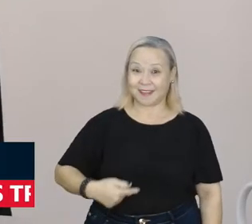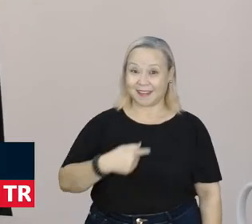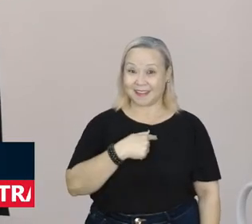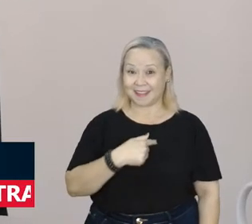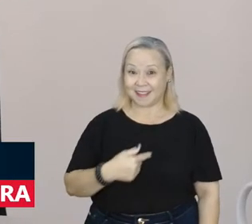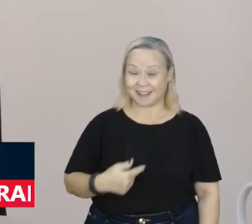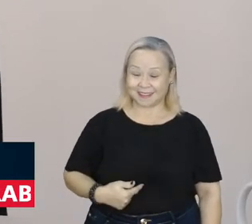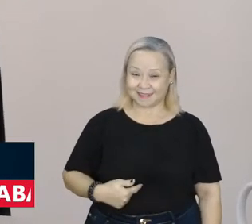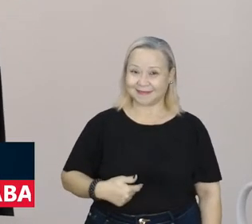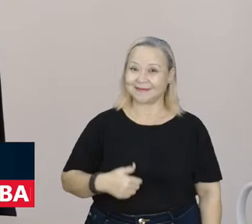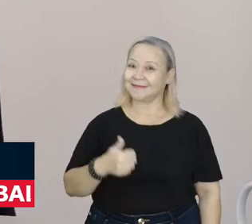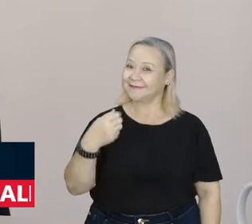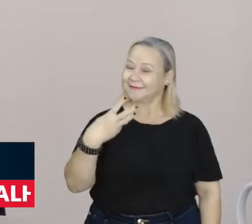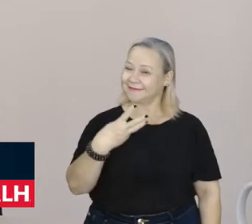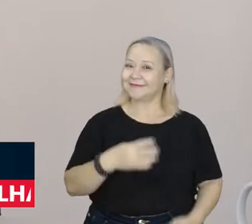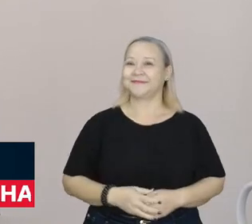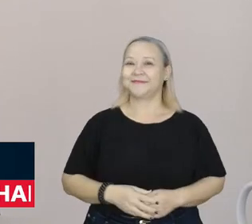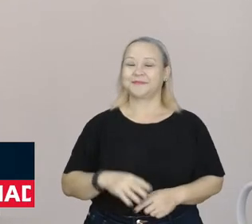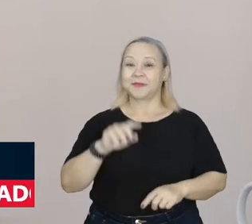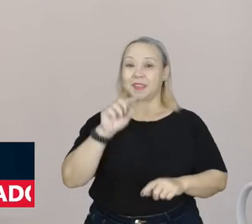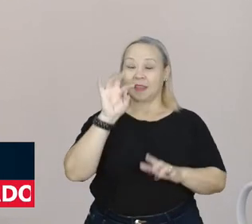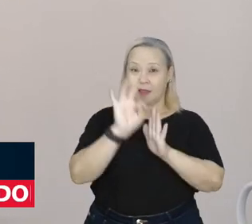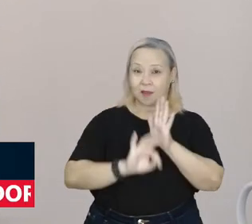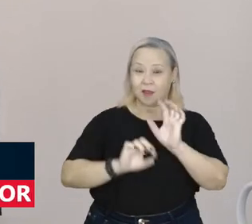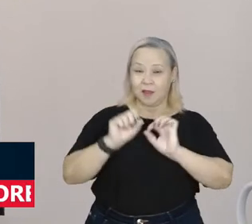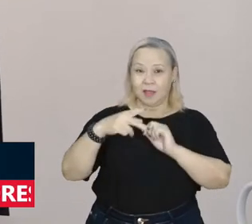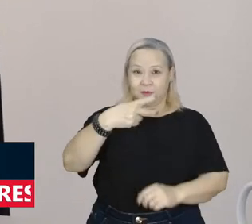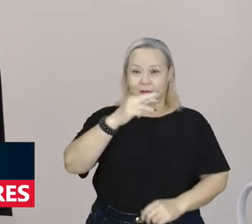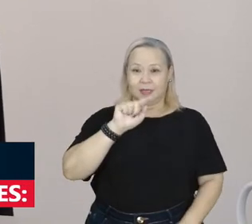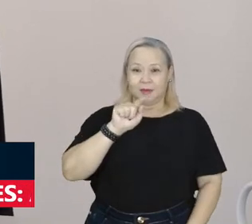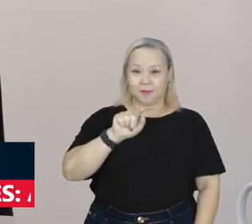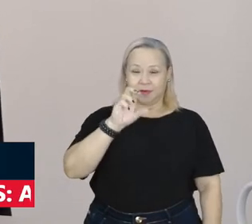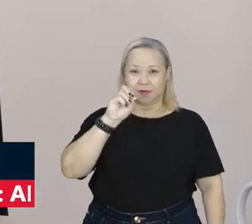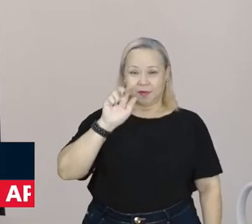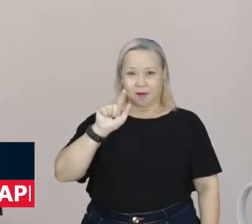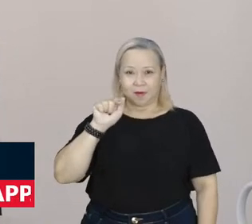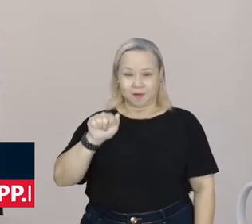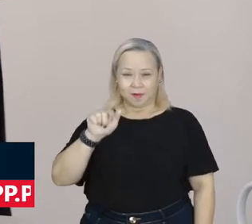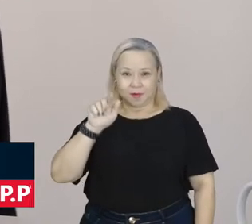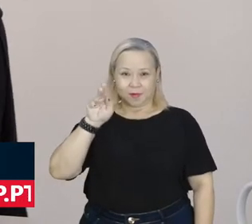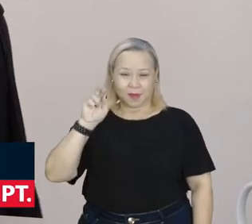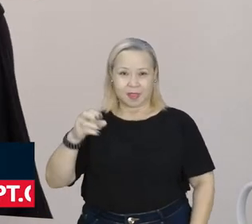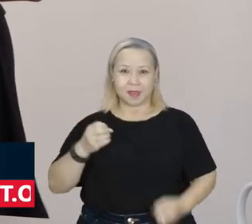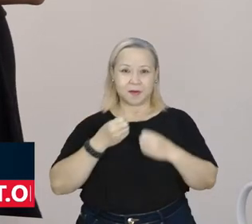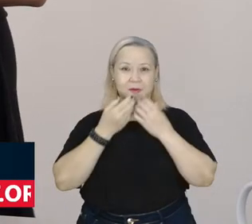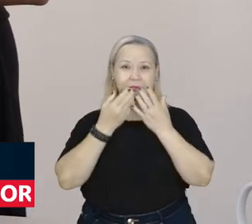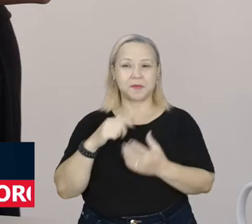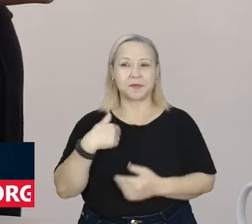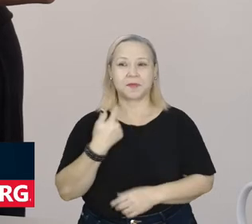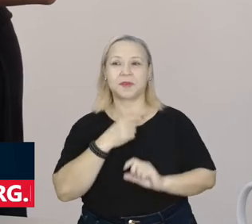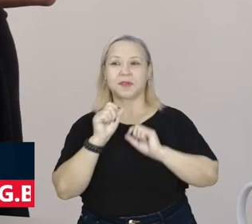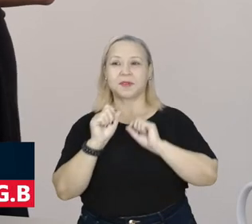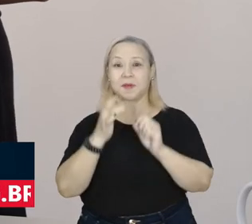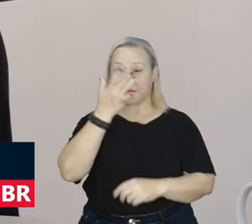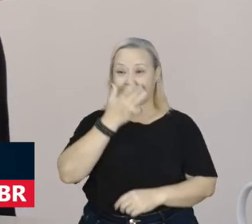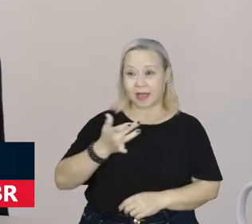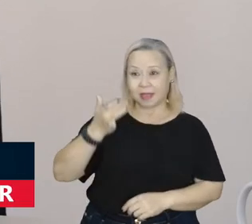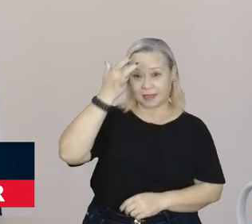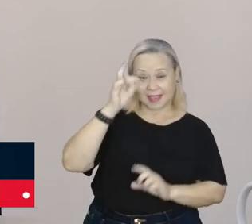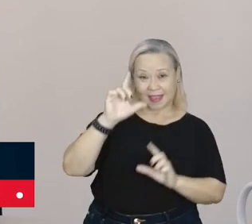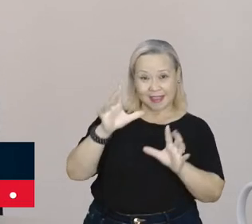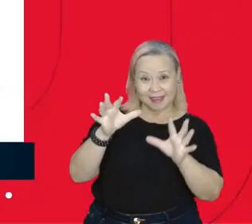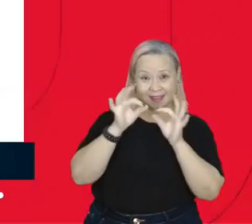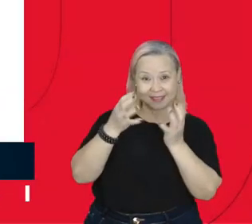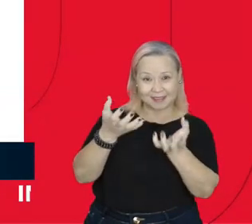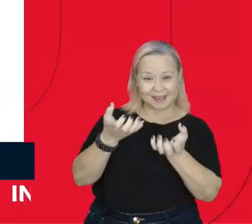É 13. Olha a matéria no pt.org.br, contando pra gente também. Fernanda Haddad, o que interessa é